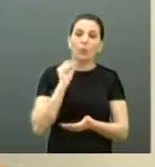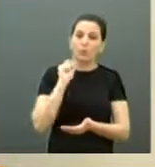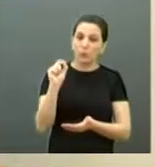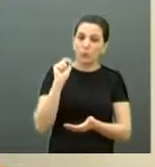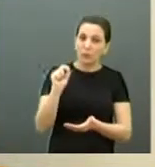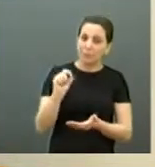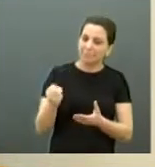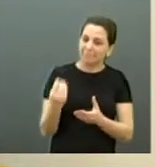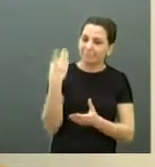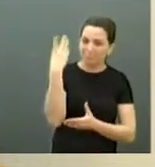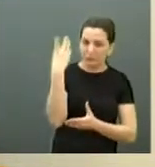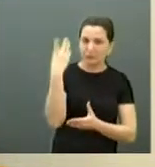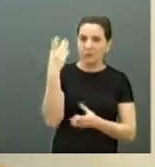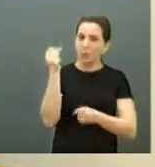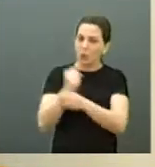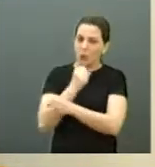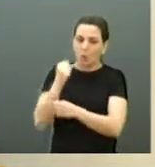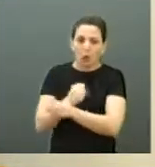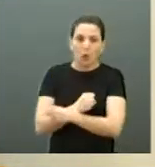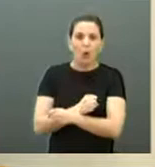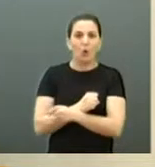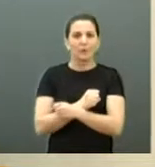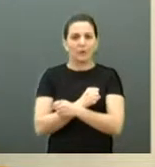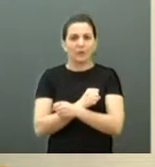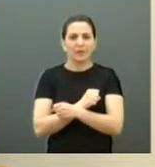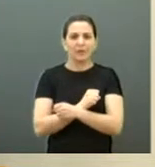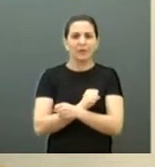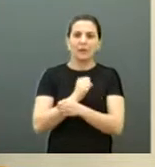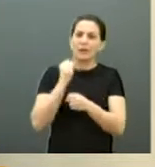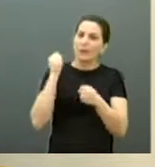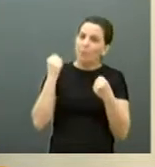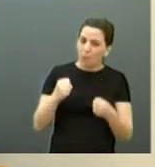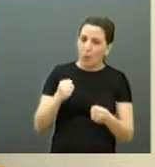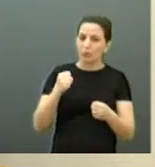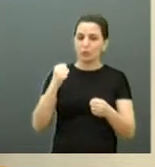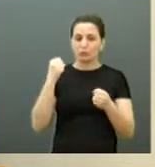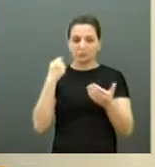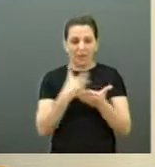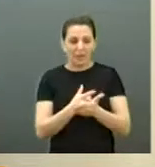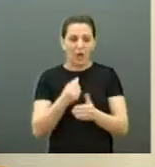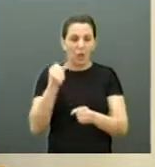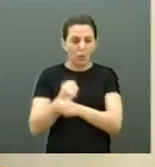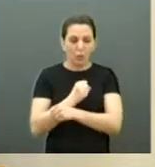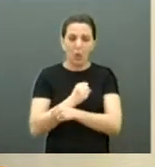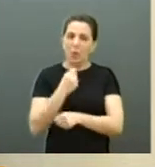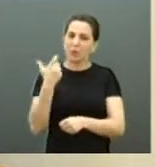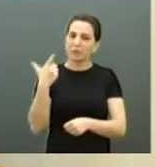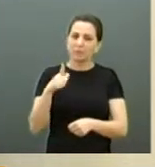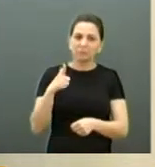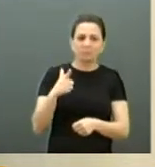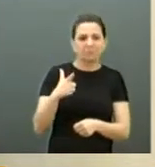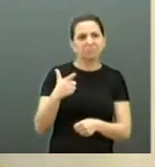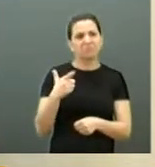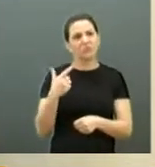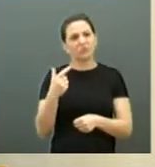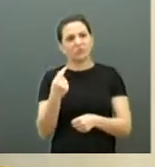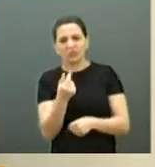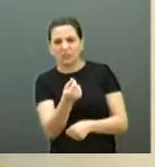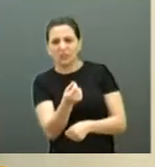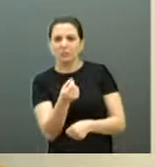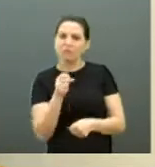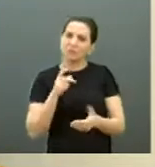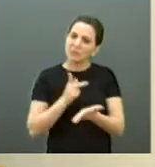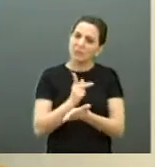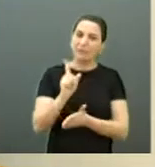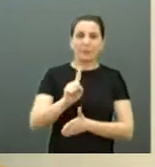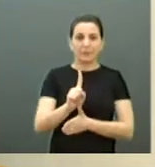realizado de obras de contrapartida que a contrapartida pode ser paga como a obra também não se paga em dinheiro de 2005 a